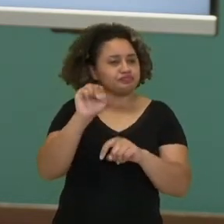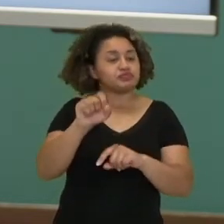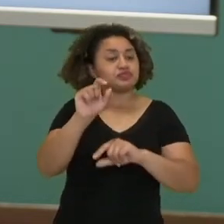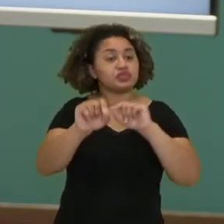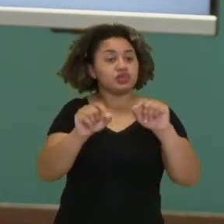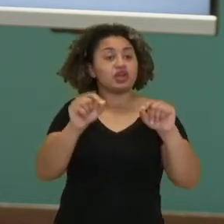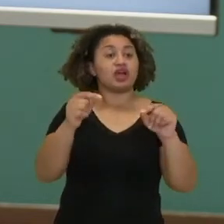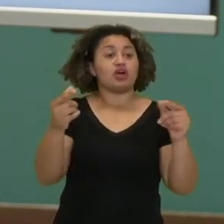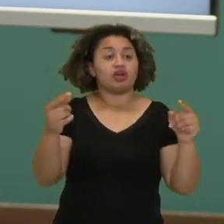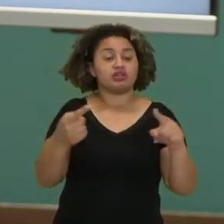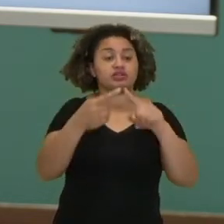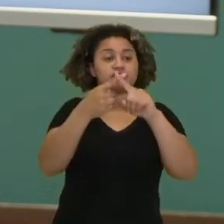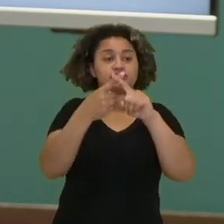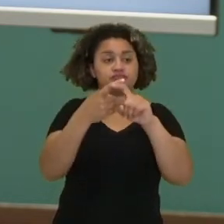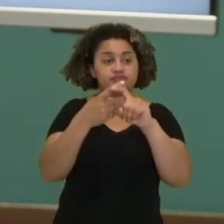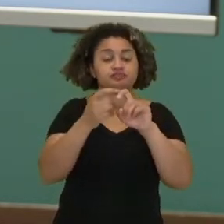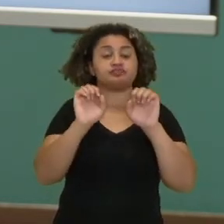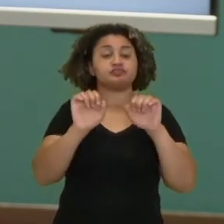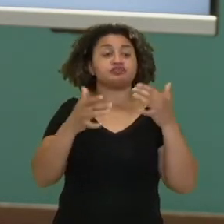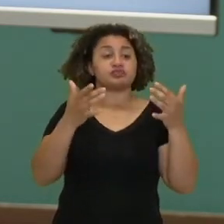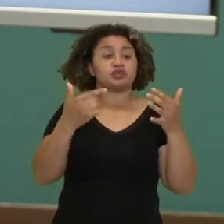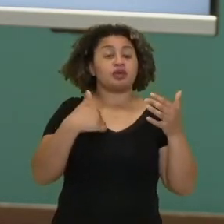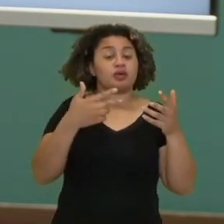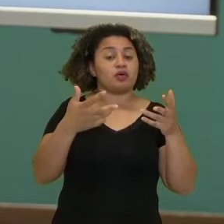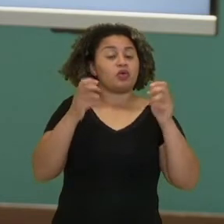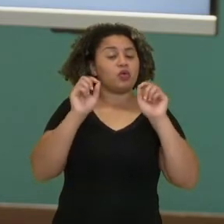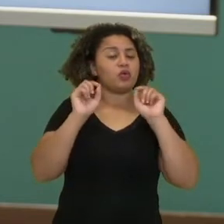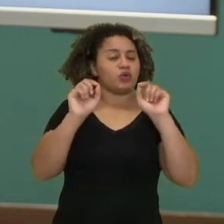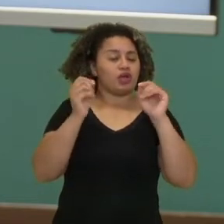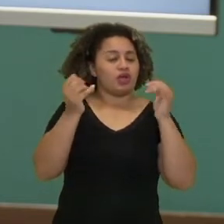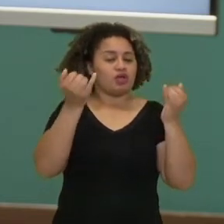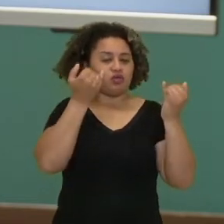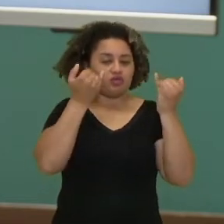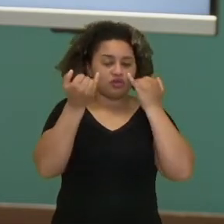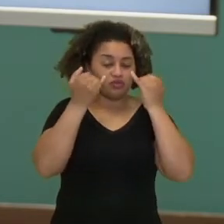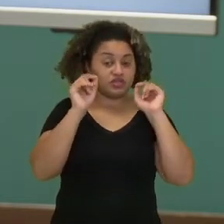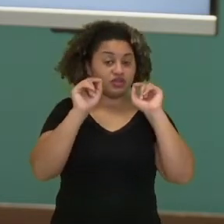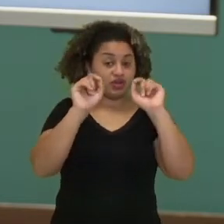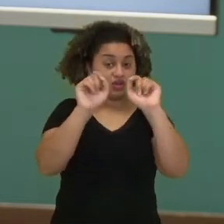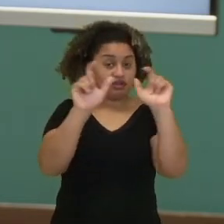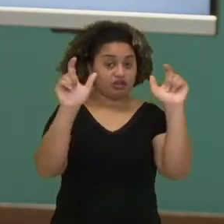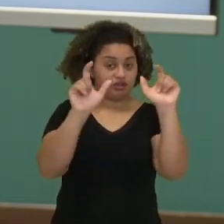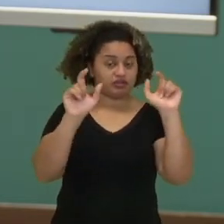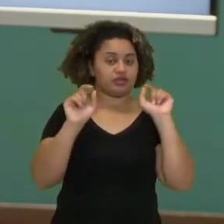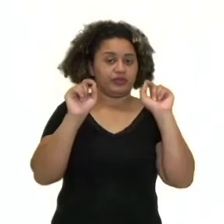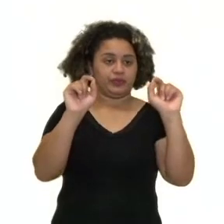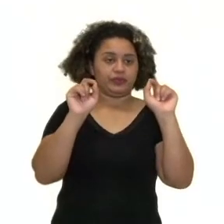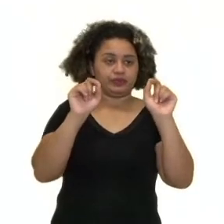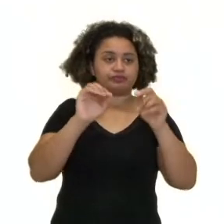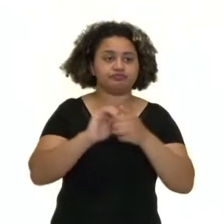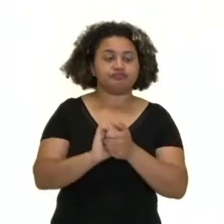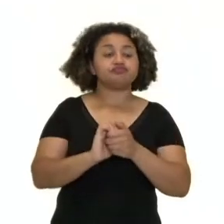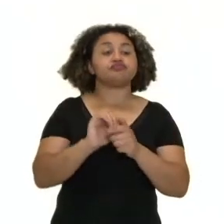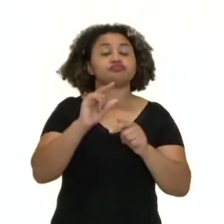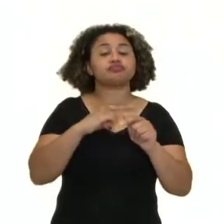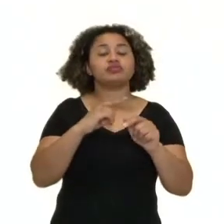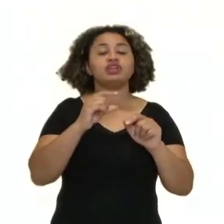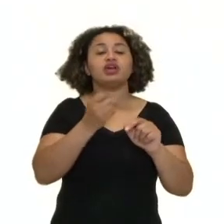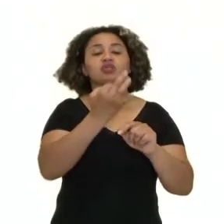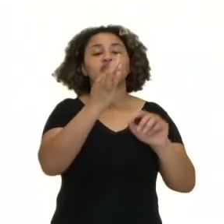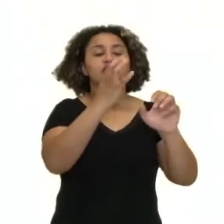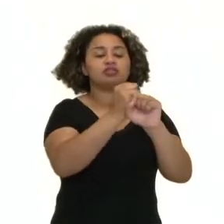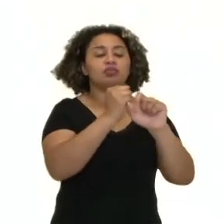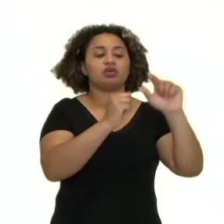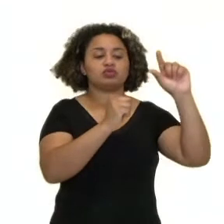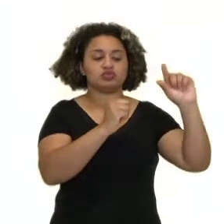vamos multiplicar cruzada. Então, preste atenção nesta informação. Olha só, quanto menor o número de